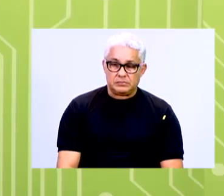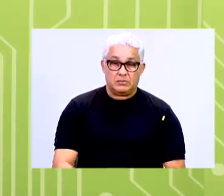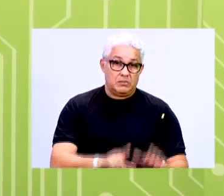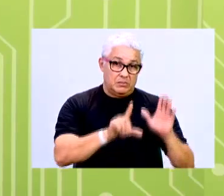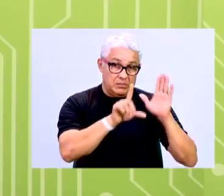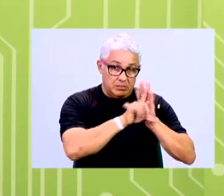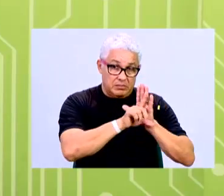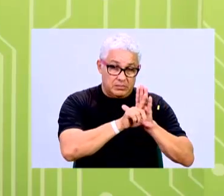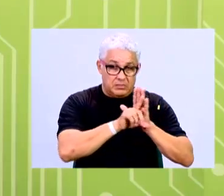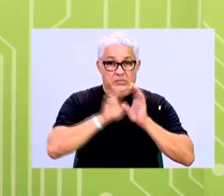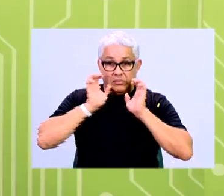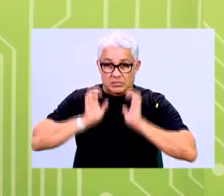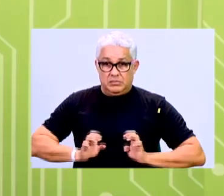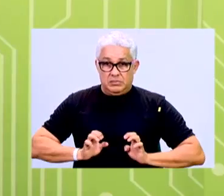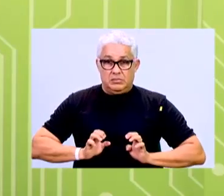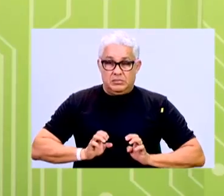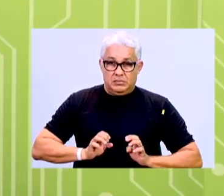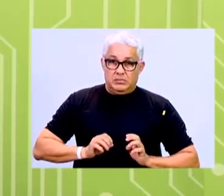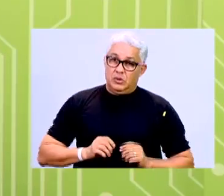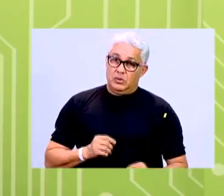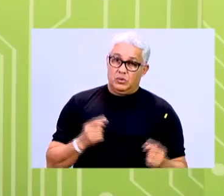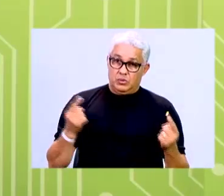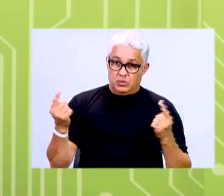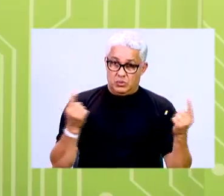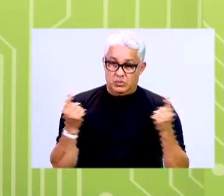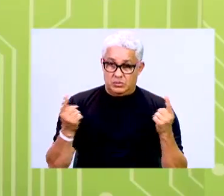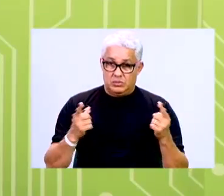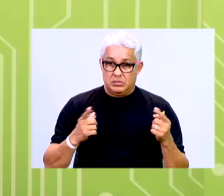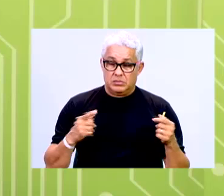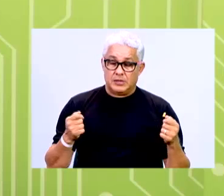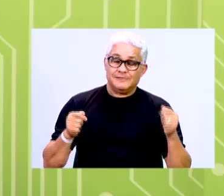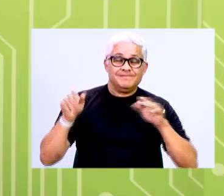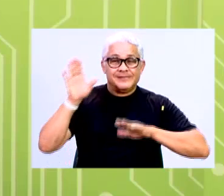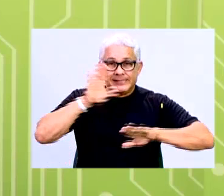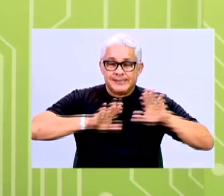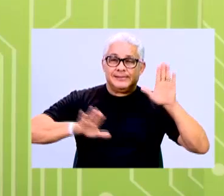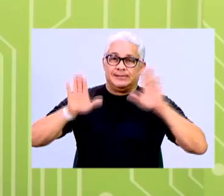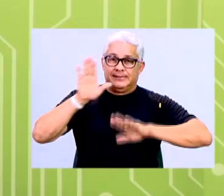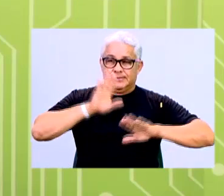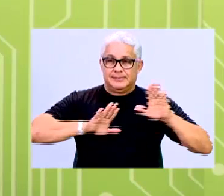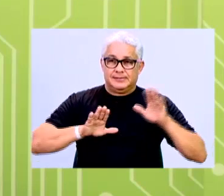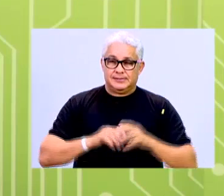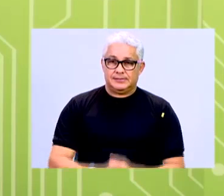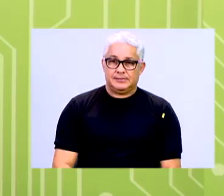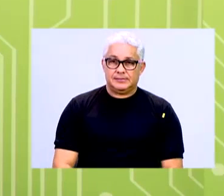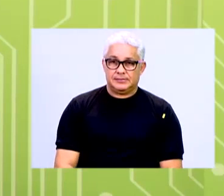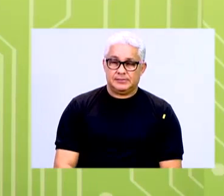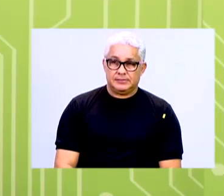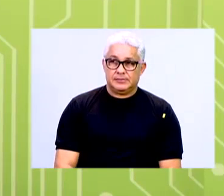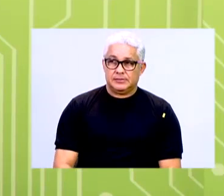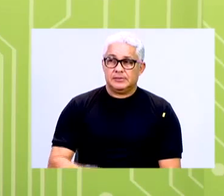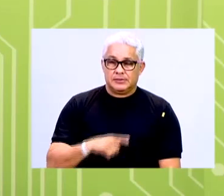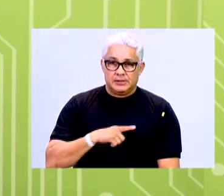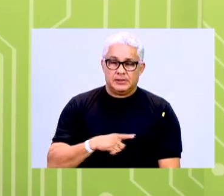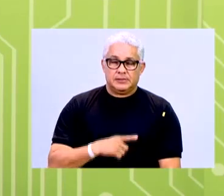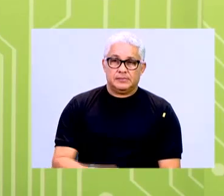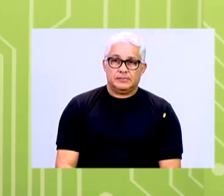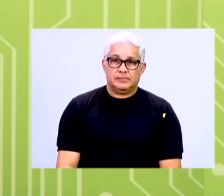legal e ética. Ou seja, temos que ter muito cuidado, tá? Porque existem,